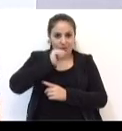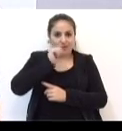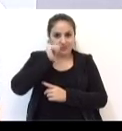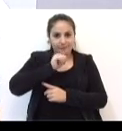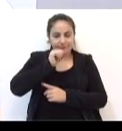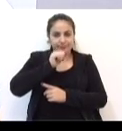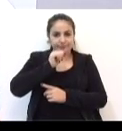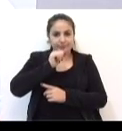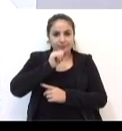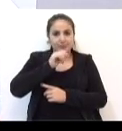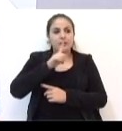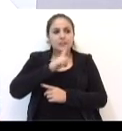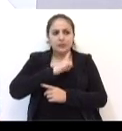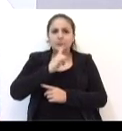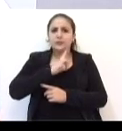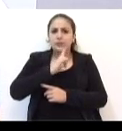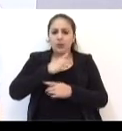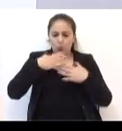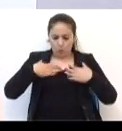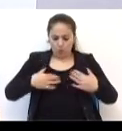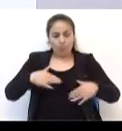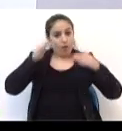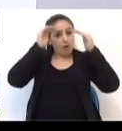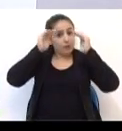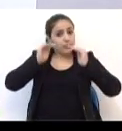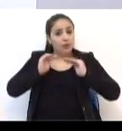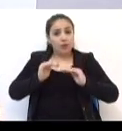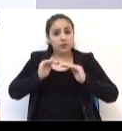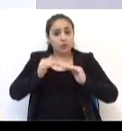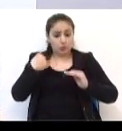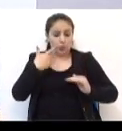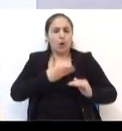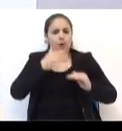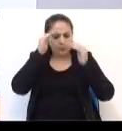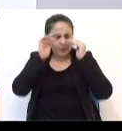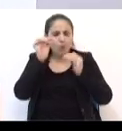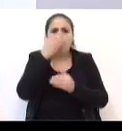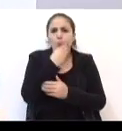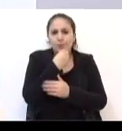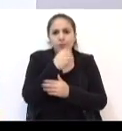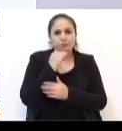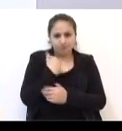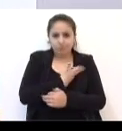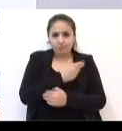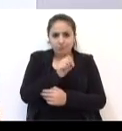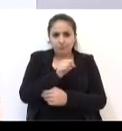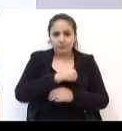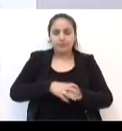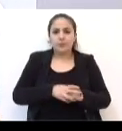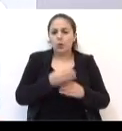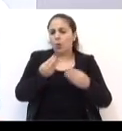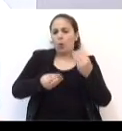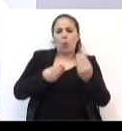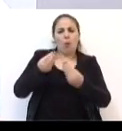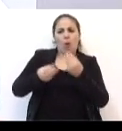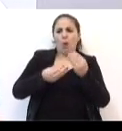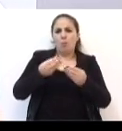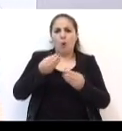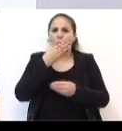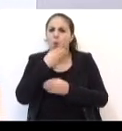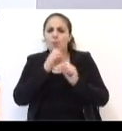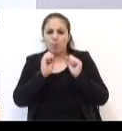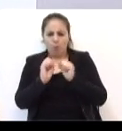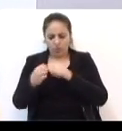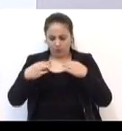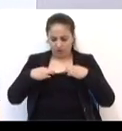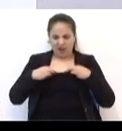mulheres, temos que ter o nosso corpo respeitado. Nós respeitamos o corpo dos homens. Como assim? Por que o homem pode